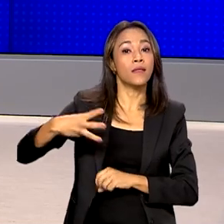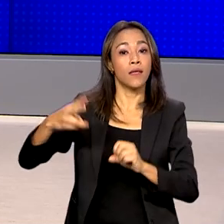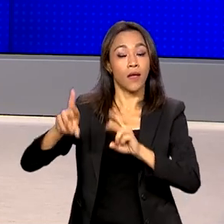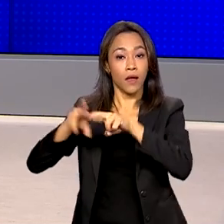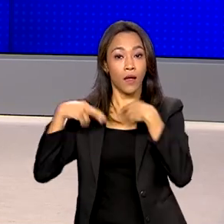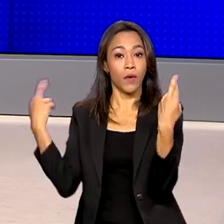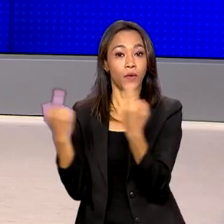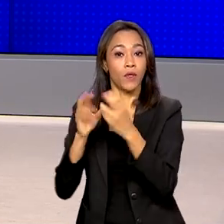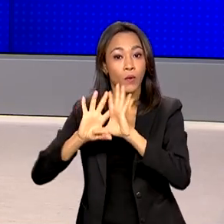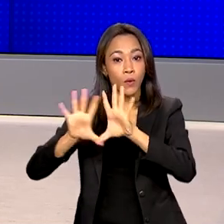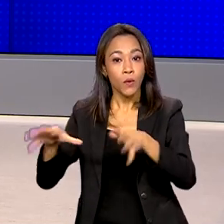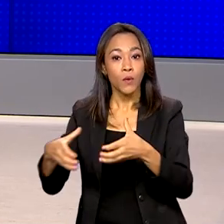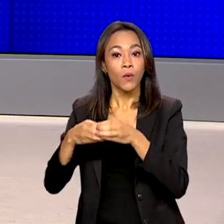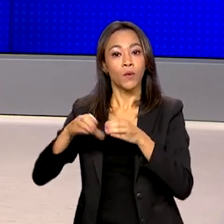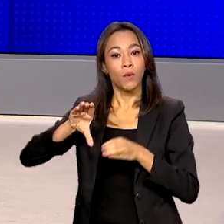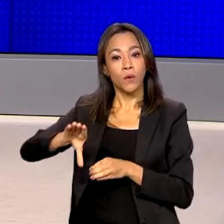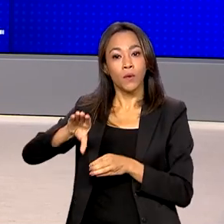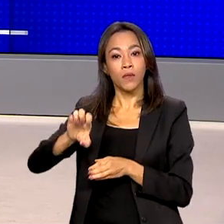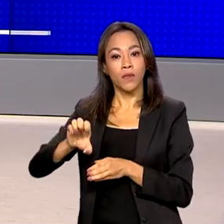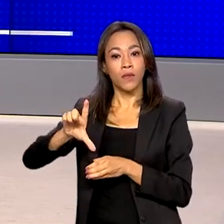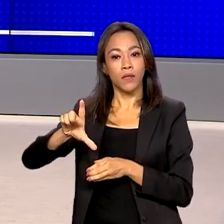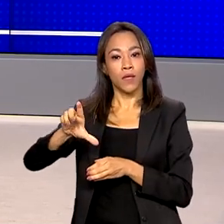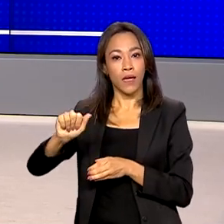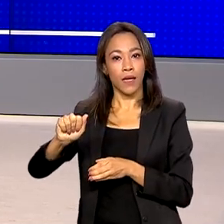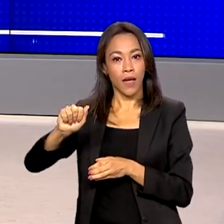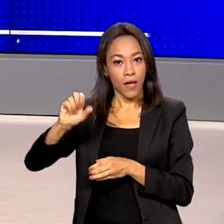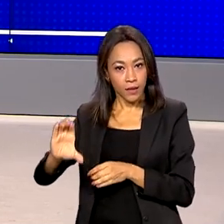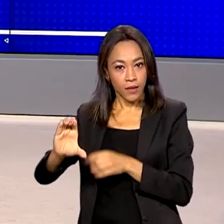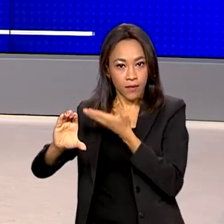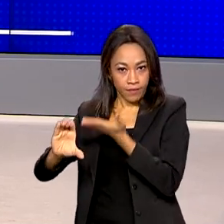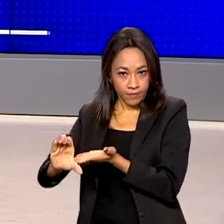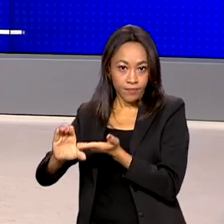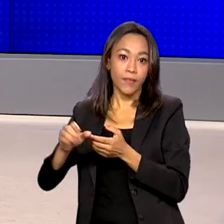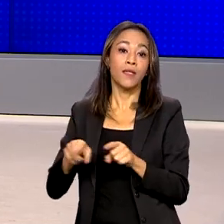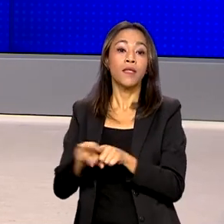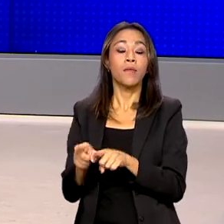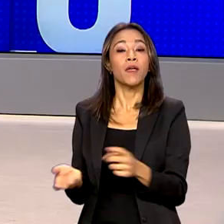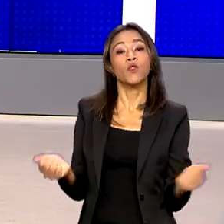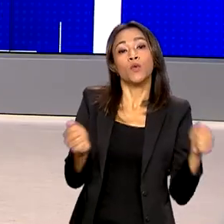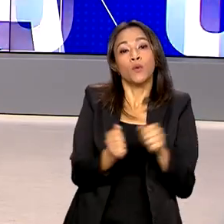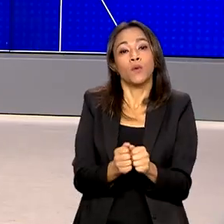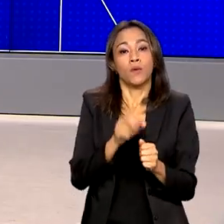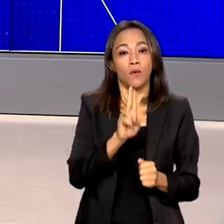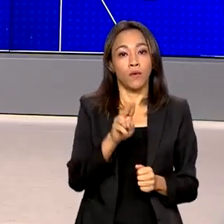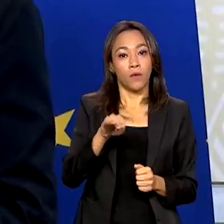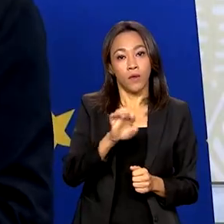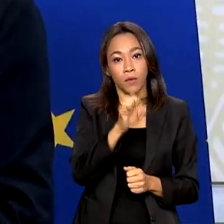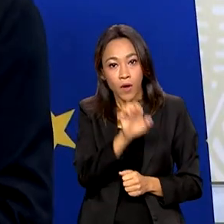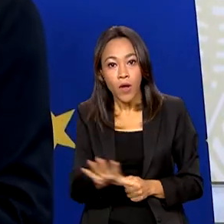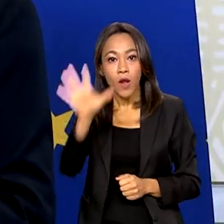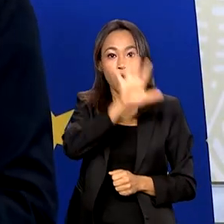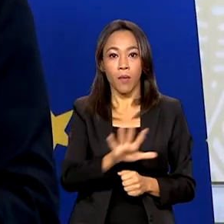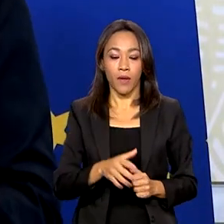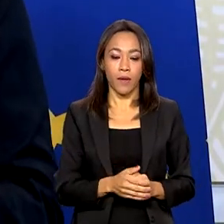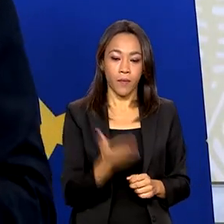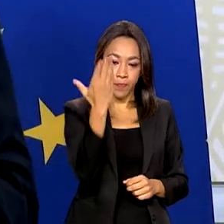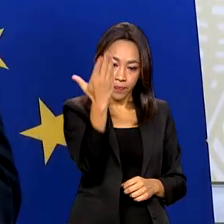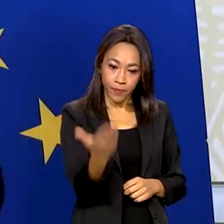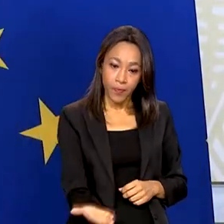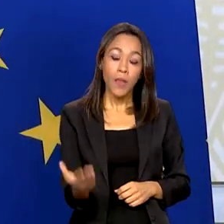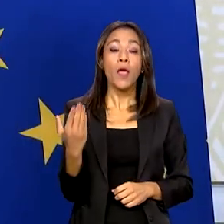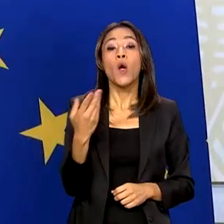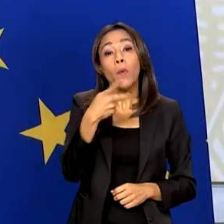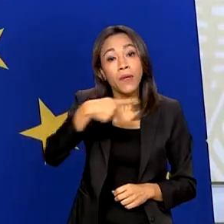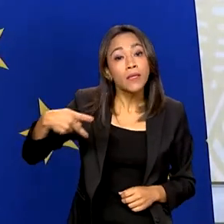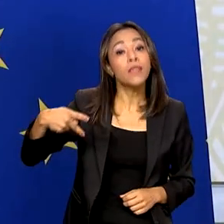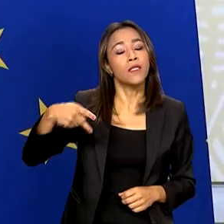da Comunidade dos Estados Americanos e Caribenhos, CELAC, e União Europeia. O presidente Lula